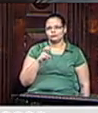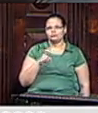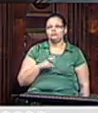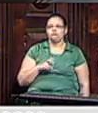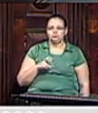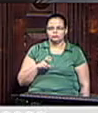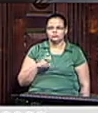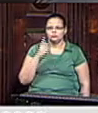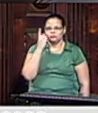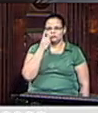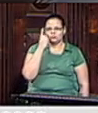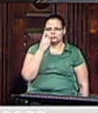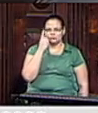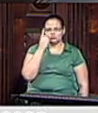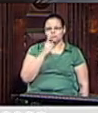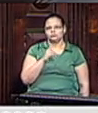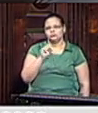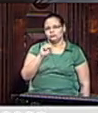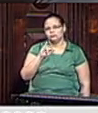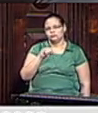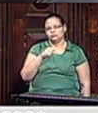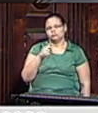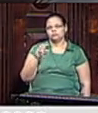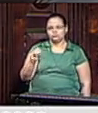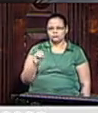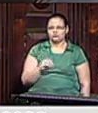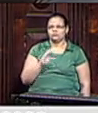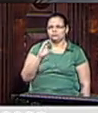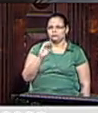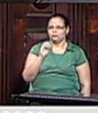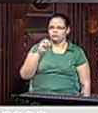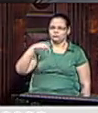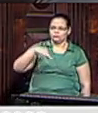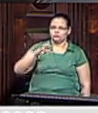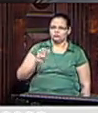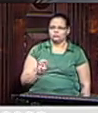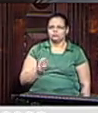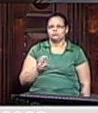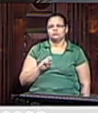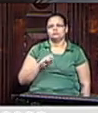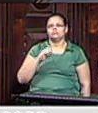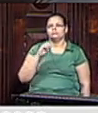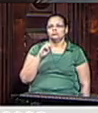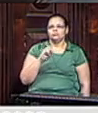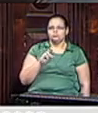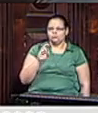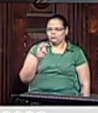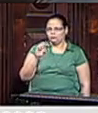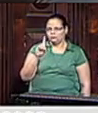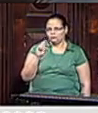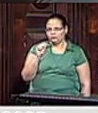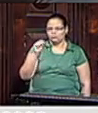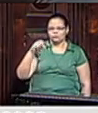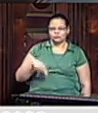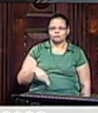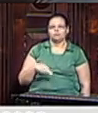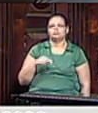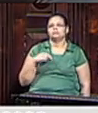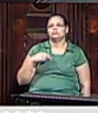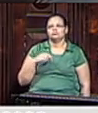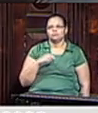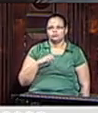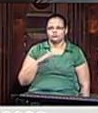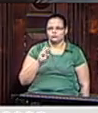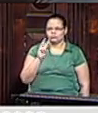Simão, Coronel Jairo, Luiz Martins, Conte Bittencourt, Inês Pandeló, Edson Albertassi, Marcelo Simão, Tiago